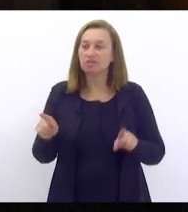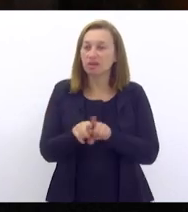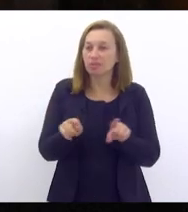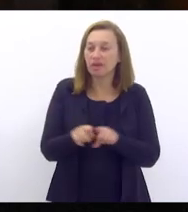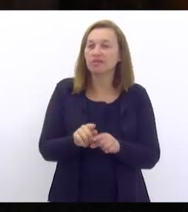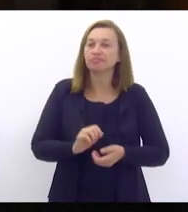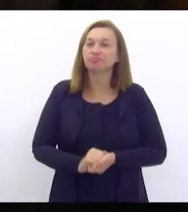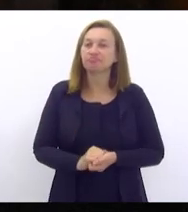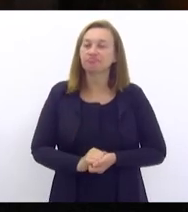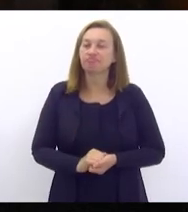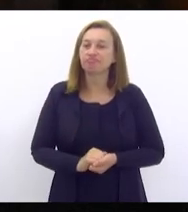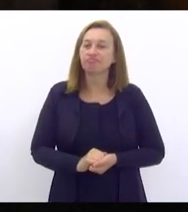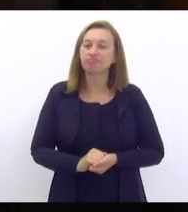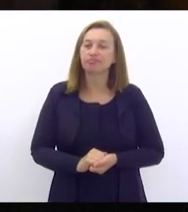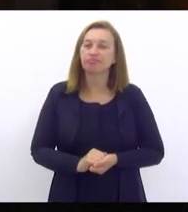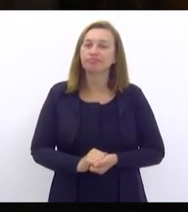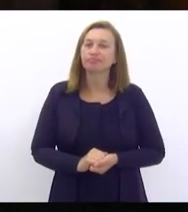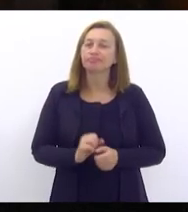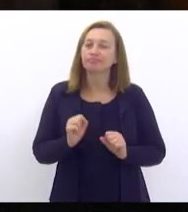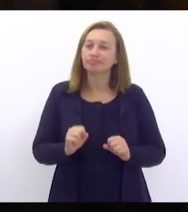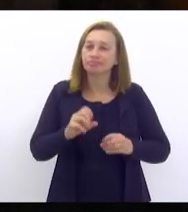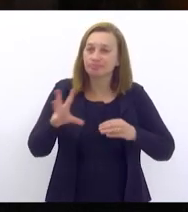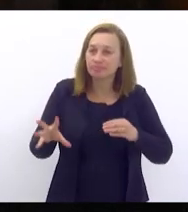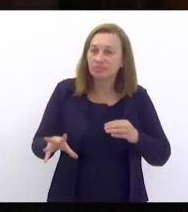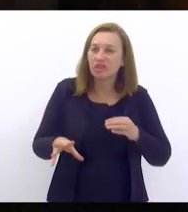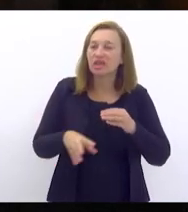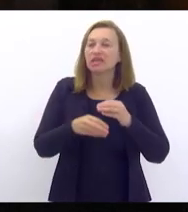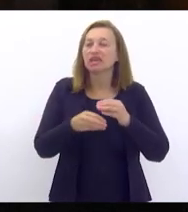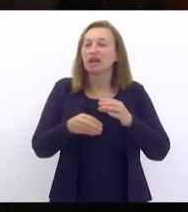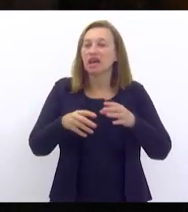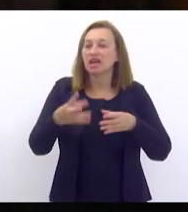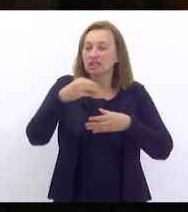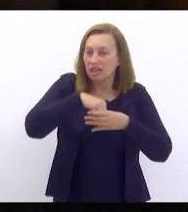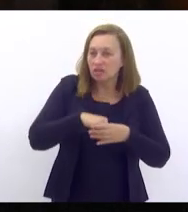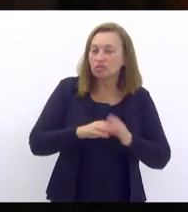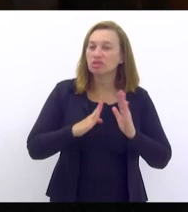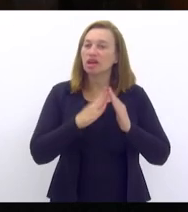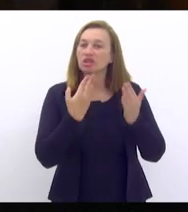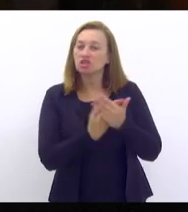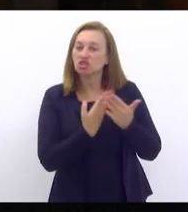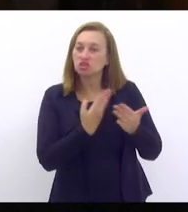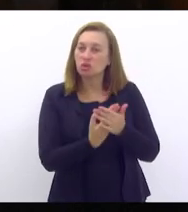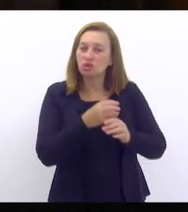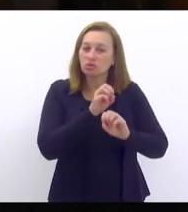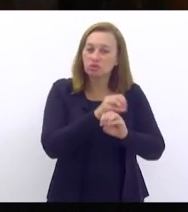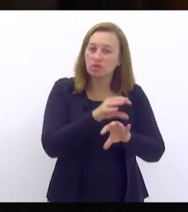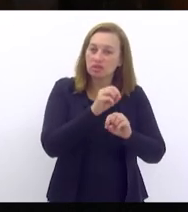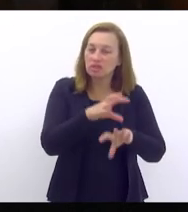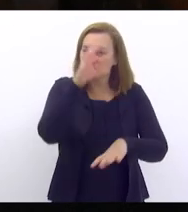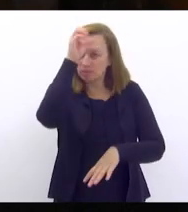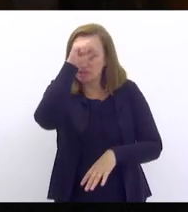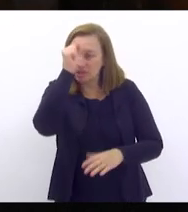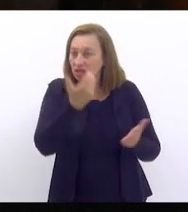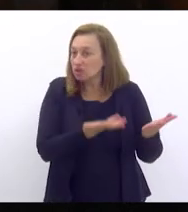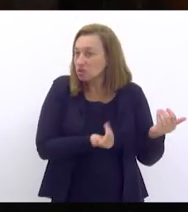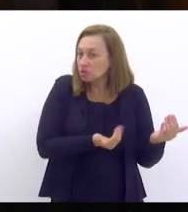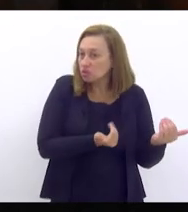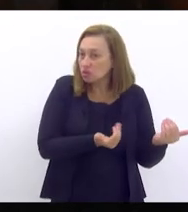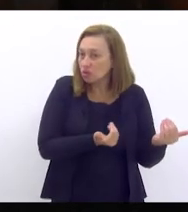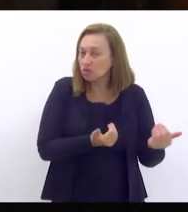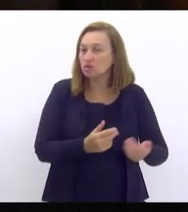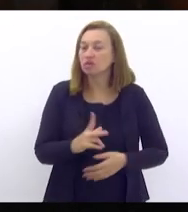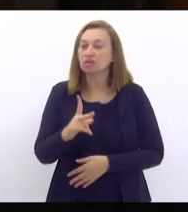que esse é um mecanismo que pode ser colocado dentro da escola para garantir o ensino e aprendizagem dos nossos jovens a partir das